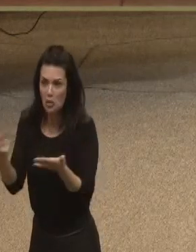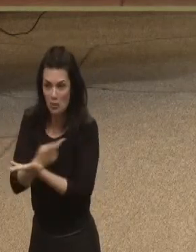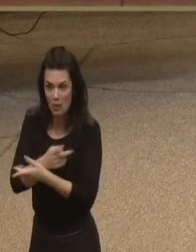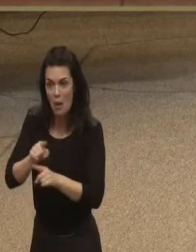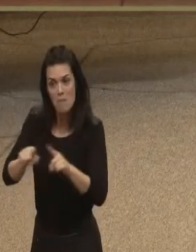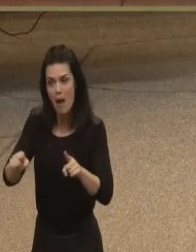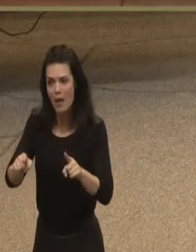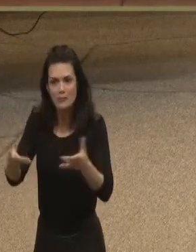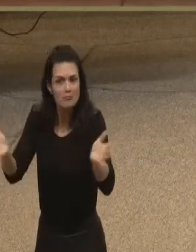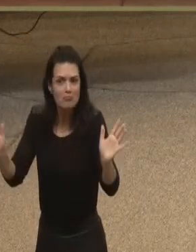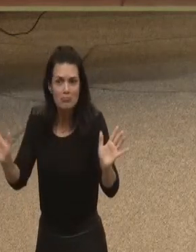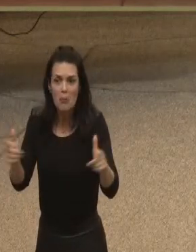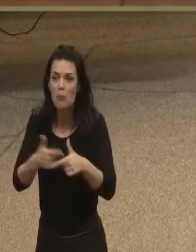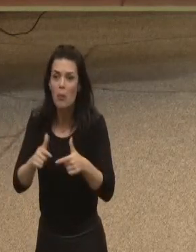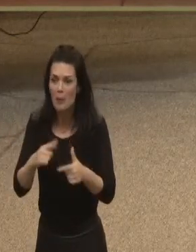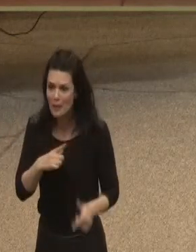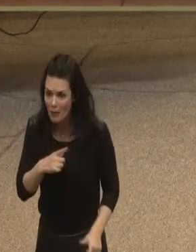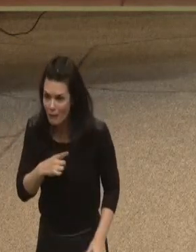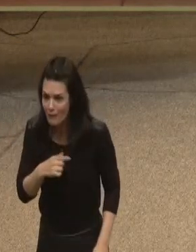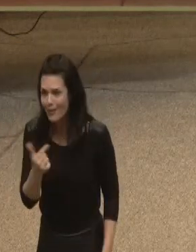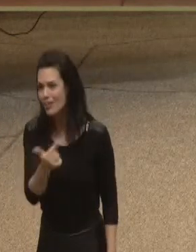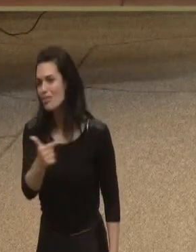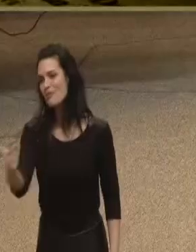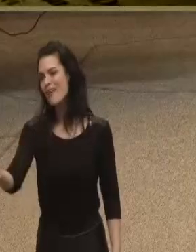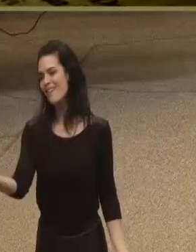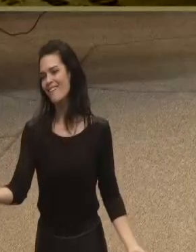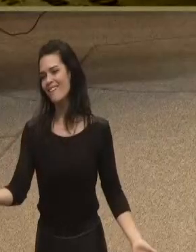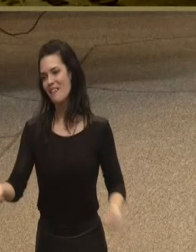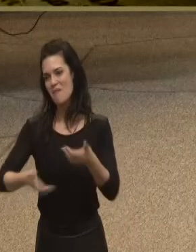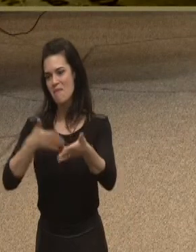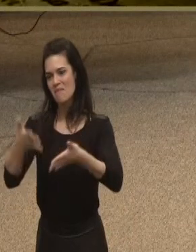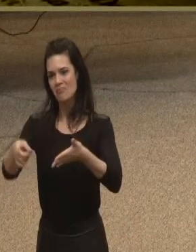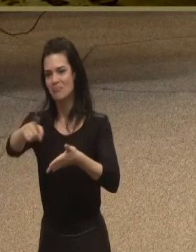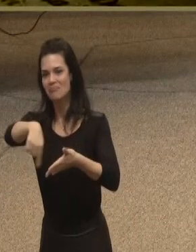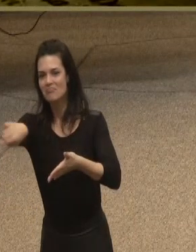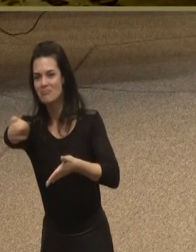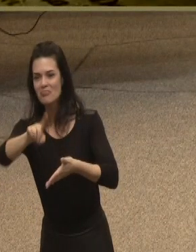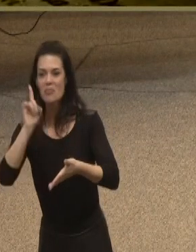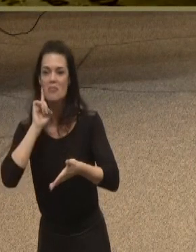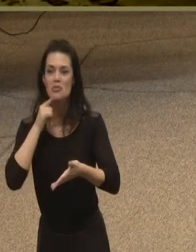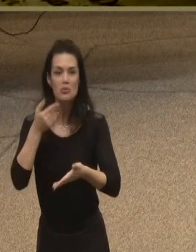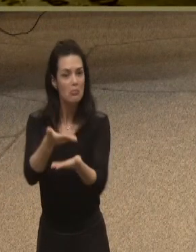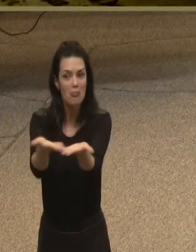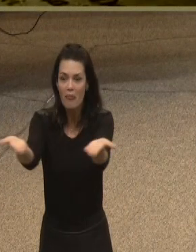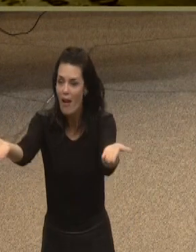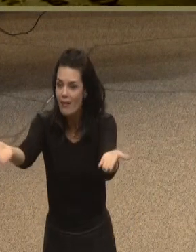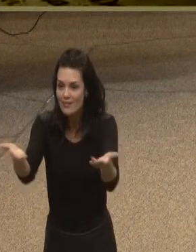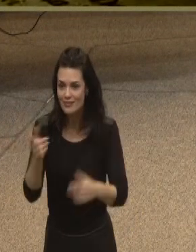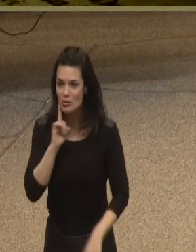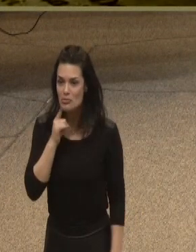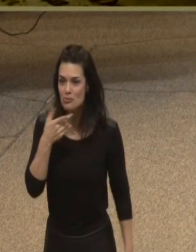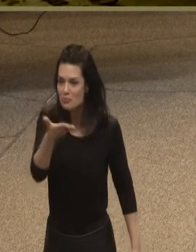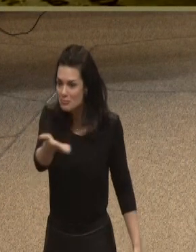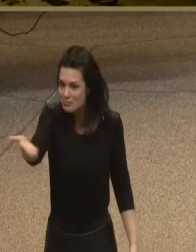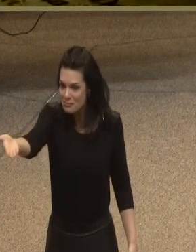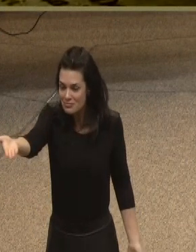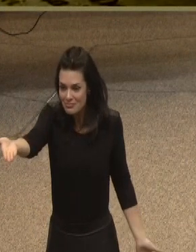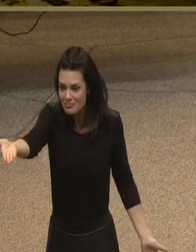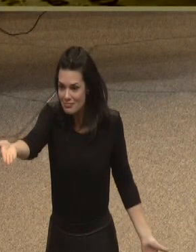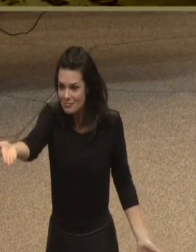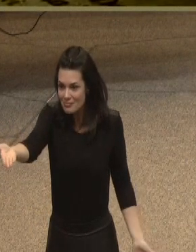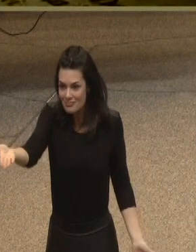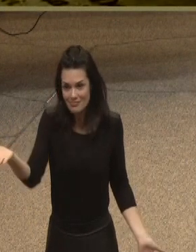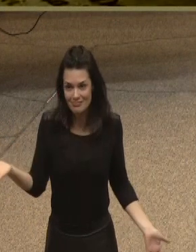ser contornada. E nós temos hoje aqui o exemplo vívido disso. Os nossos amados irmãos